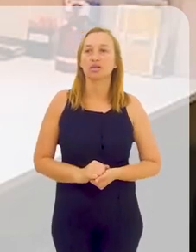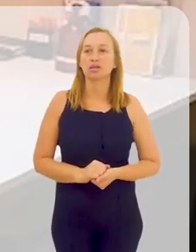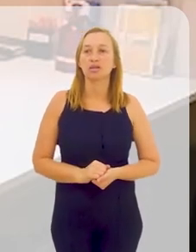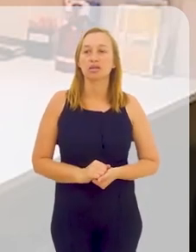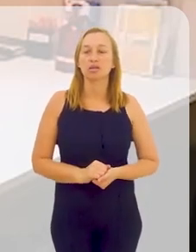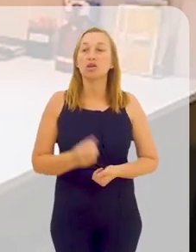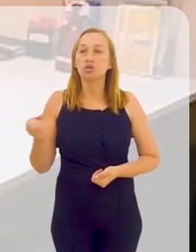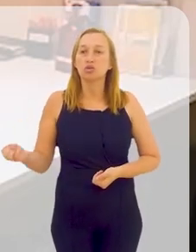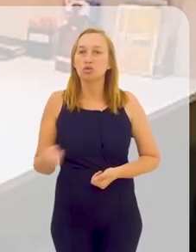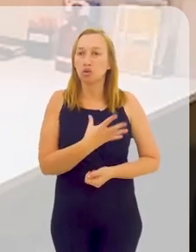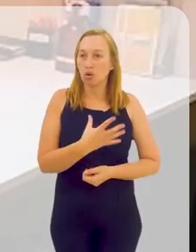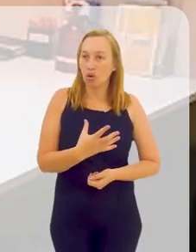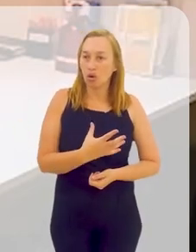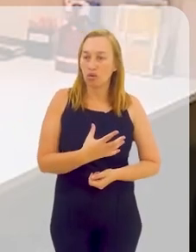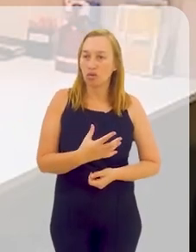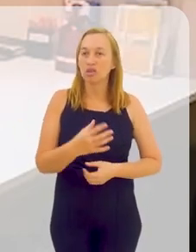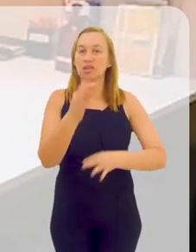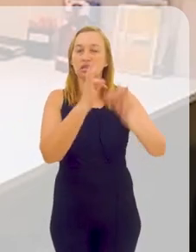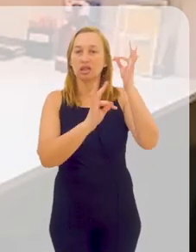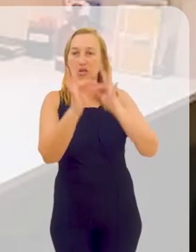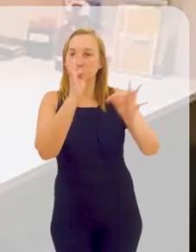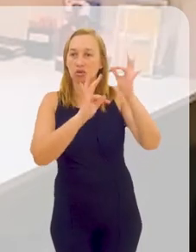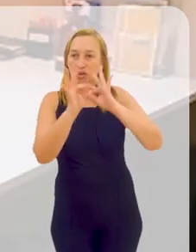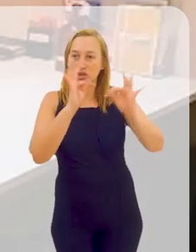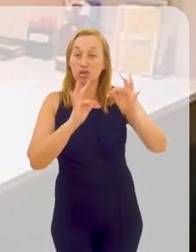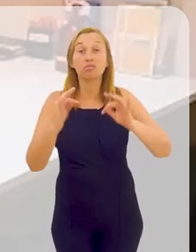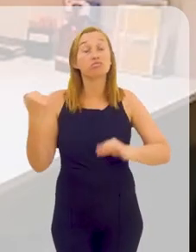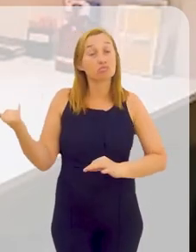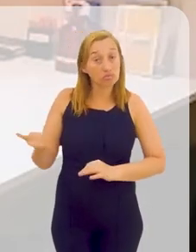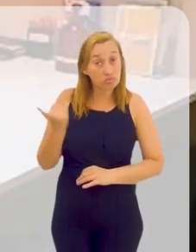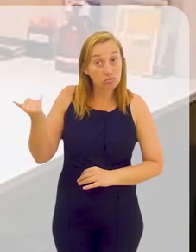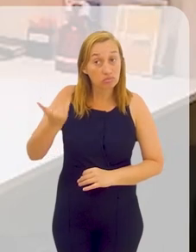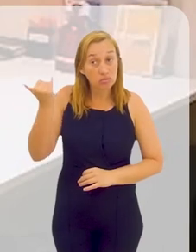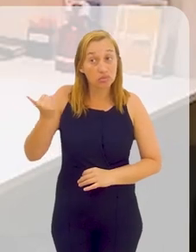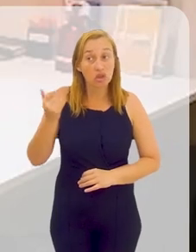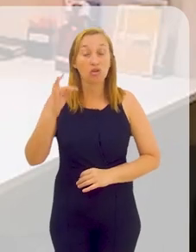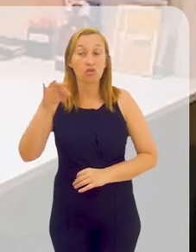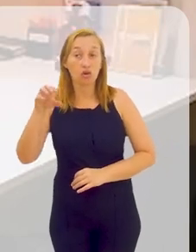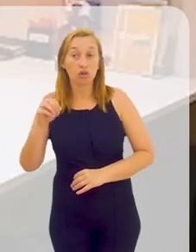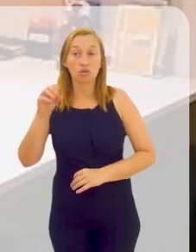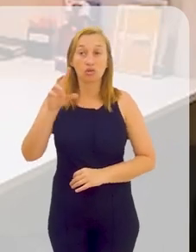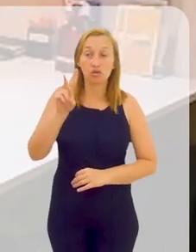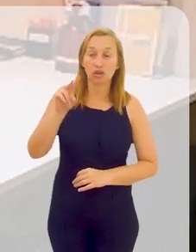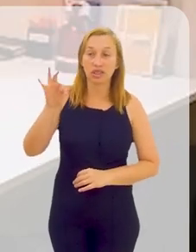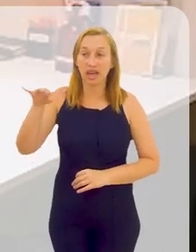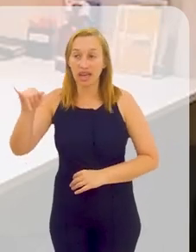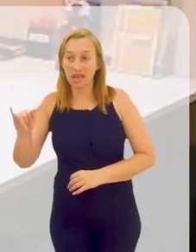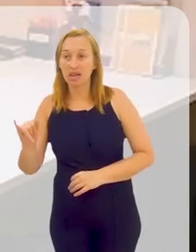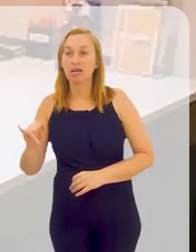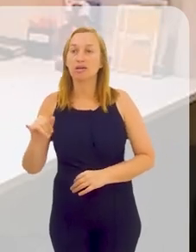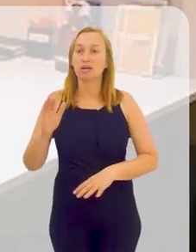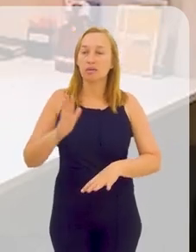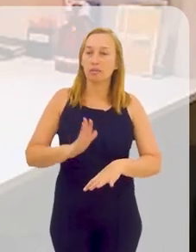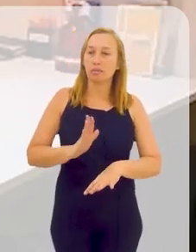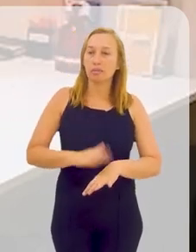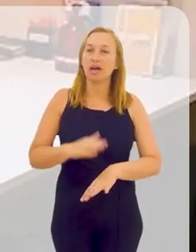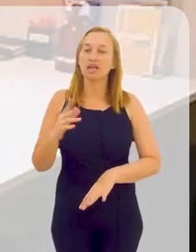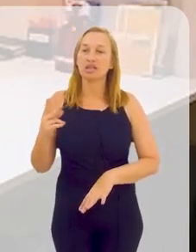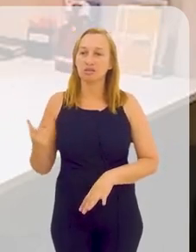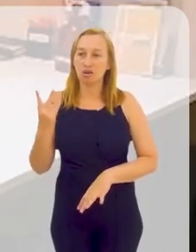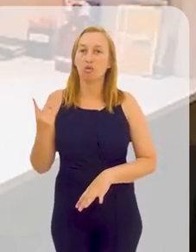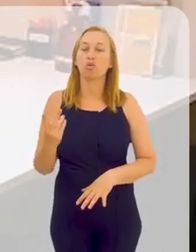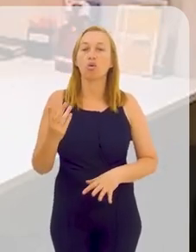é novas aplicações tecnológicas que são muito importantes para fotovoltaica ganhar mais